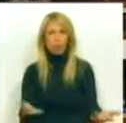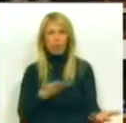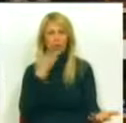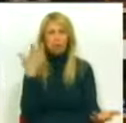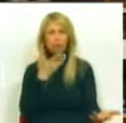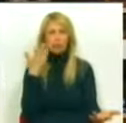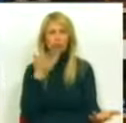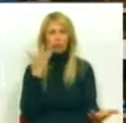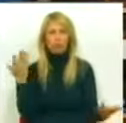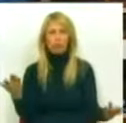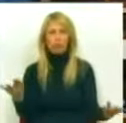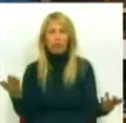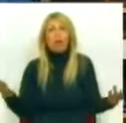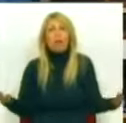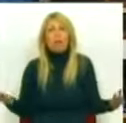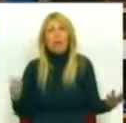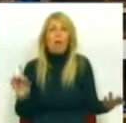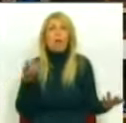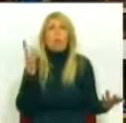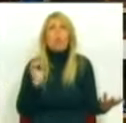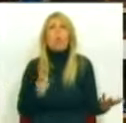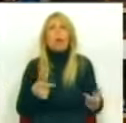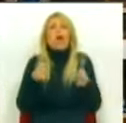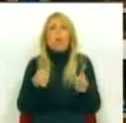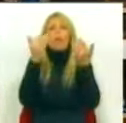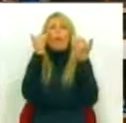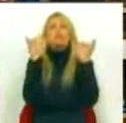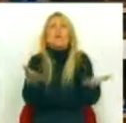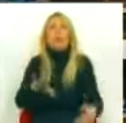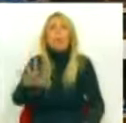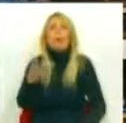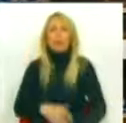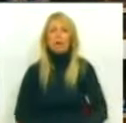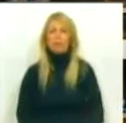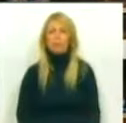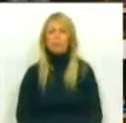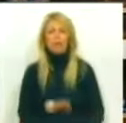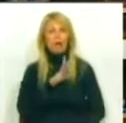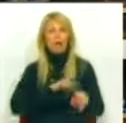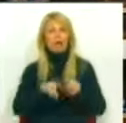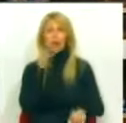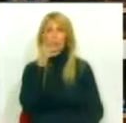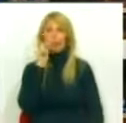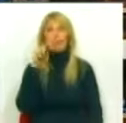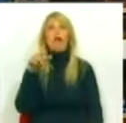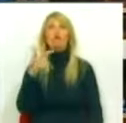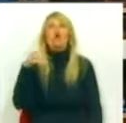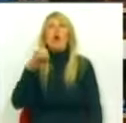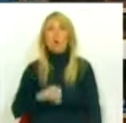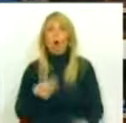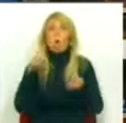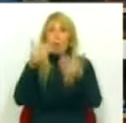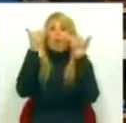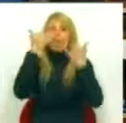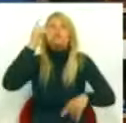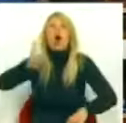absurdo. Então o que é que seria uma boa notícia para o país? Sr. Deputado António José Seguro, o que é que seria uma boa notícia?